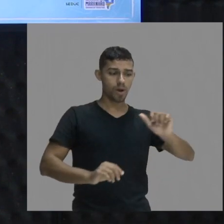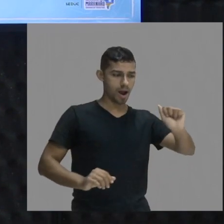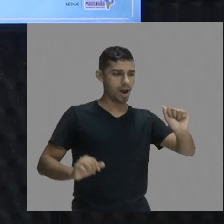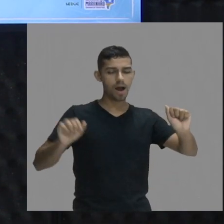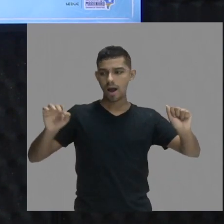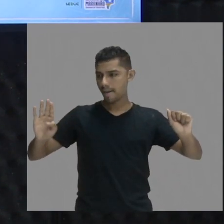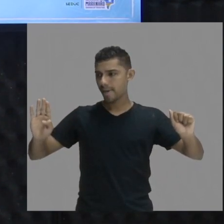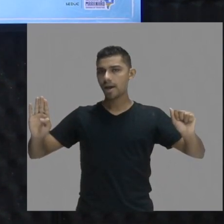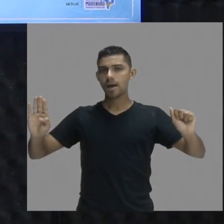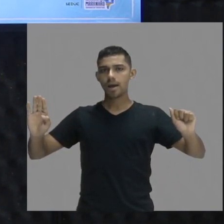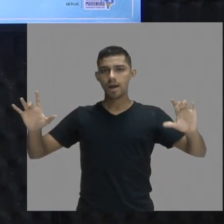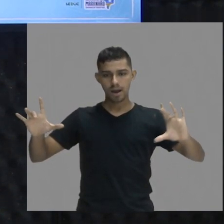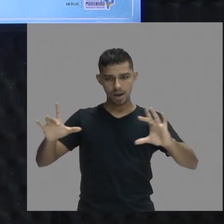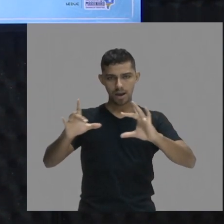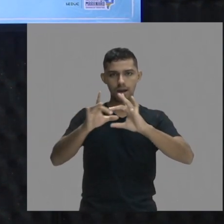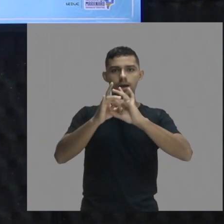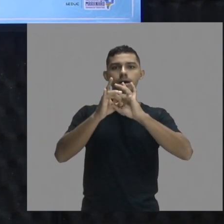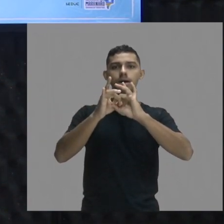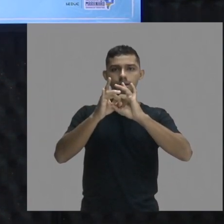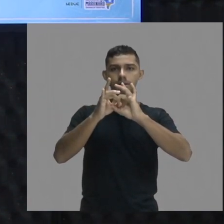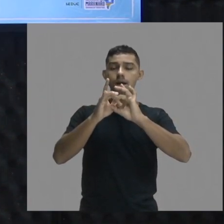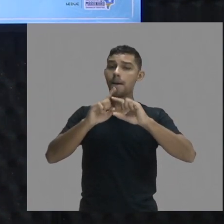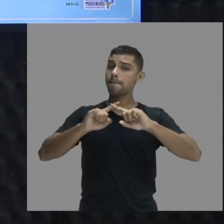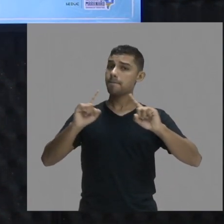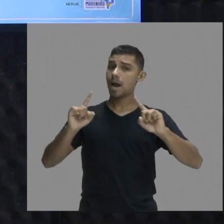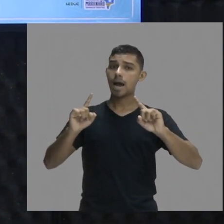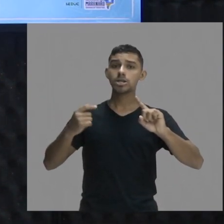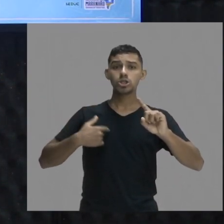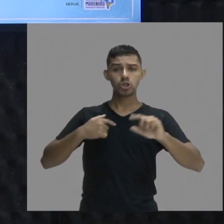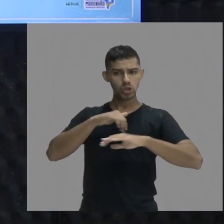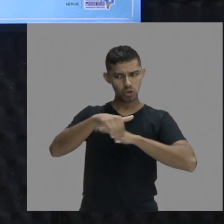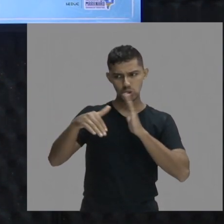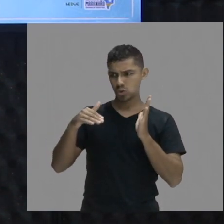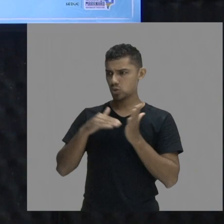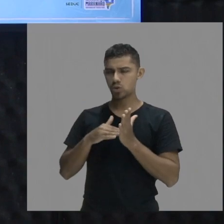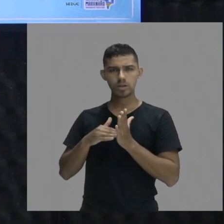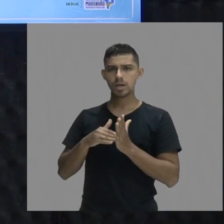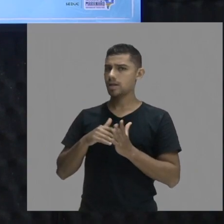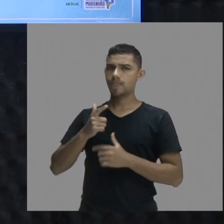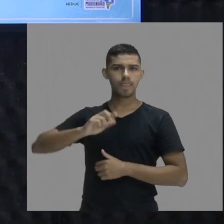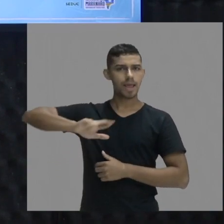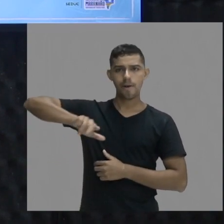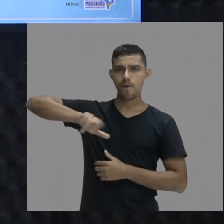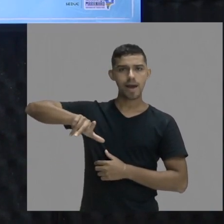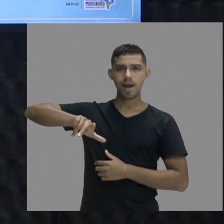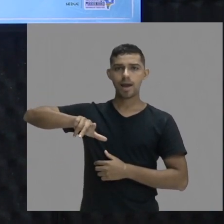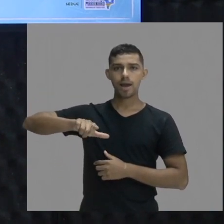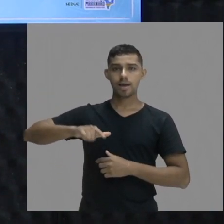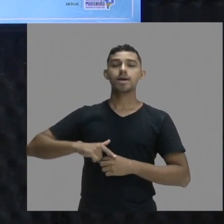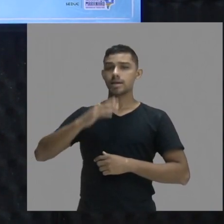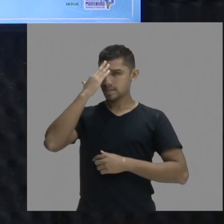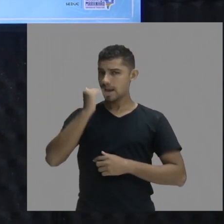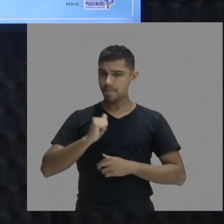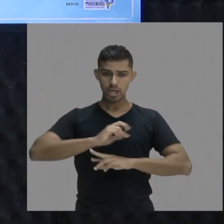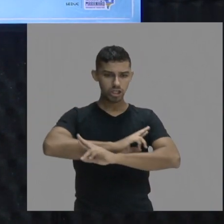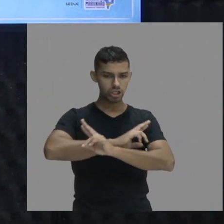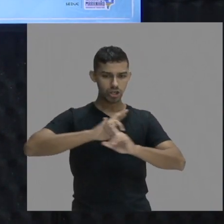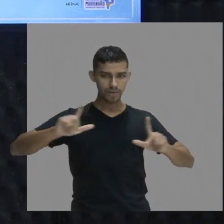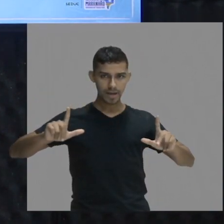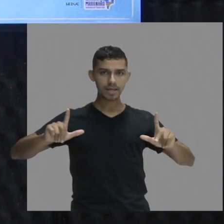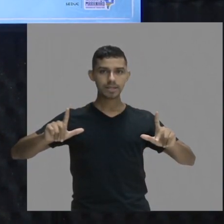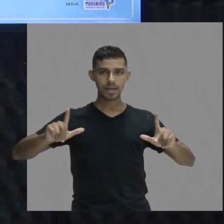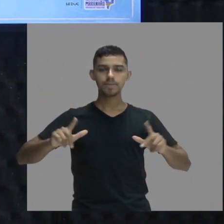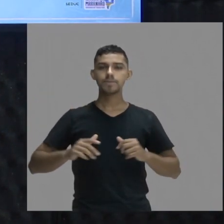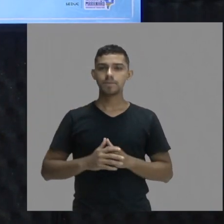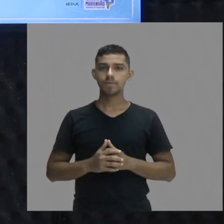B, certo? Mas nem toda relação é função. Aí a gente tem que saber diferenciar as coisas.